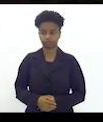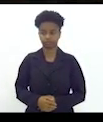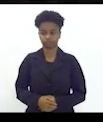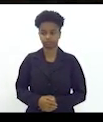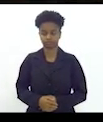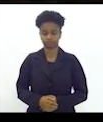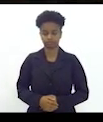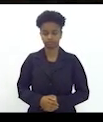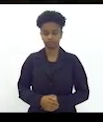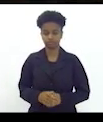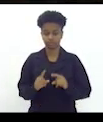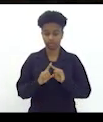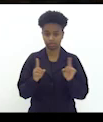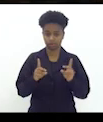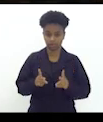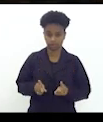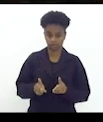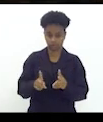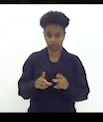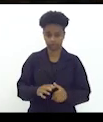Mas, continuando,